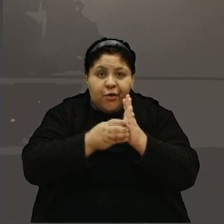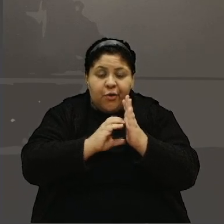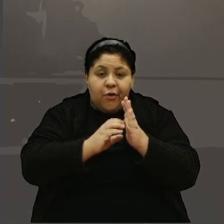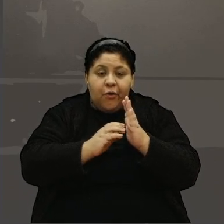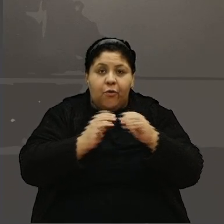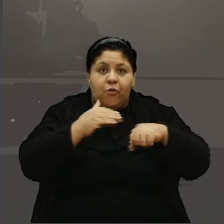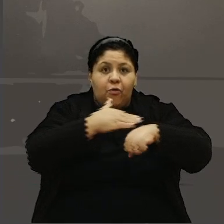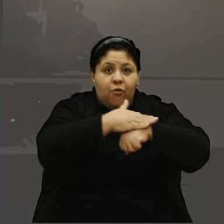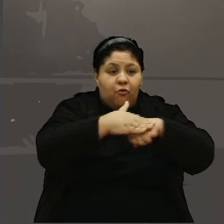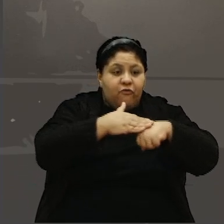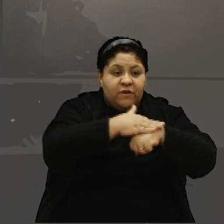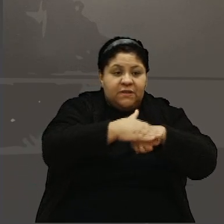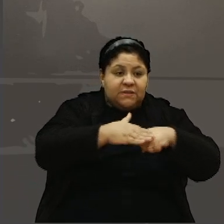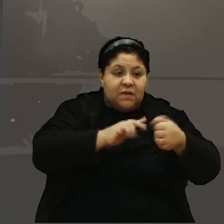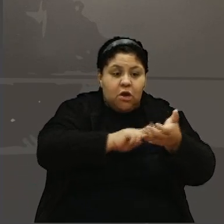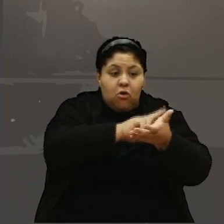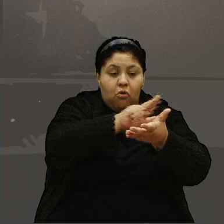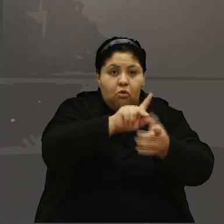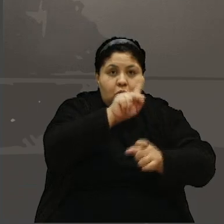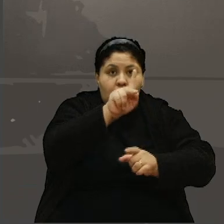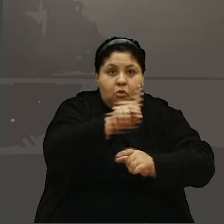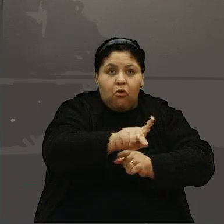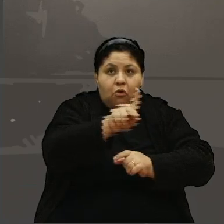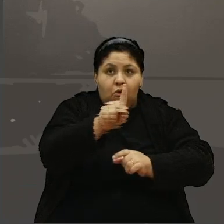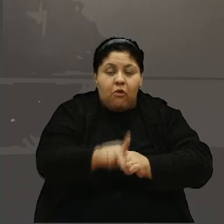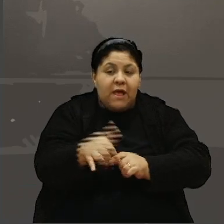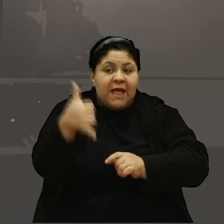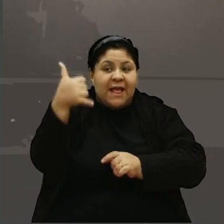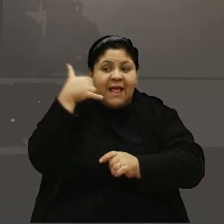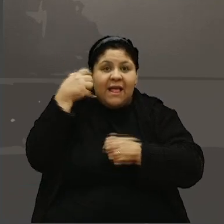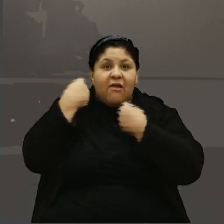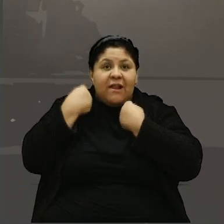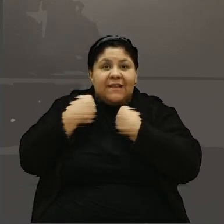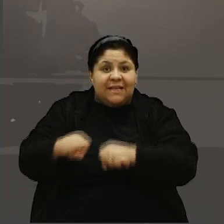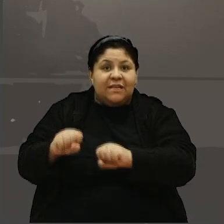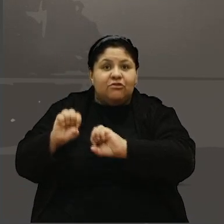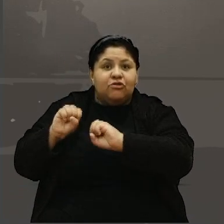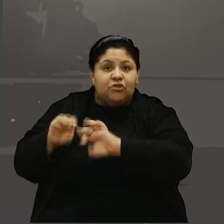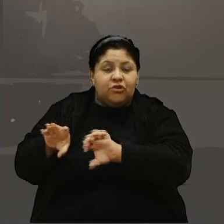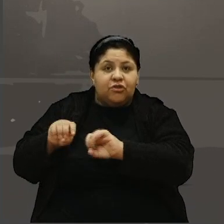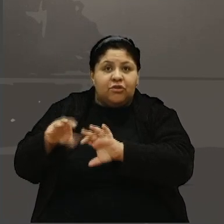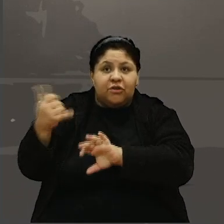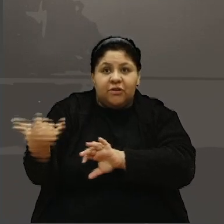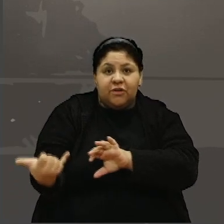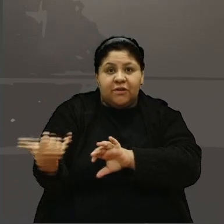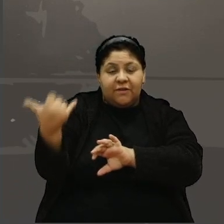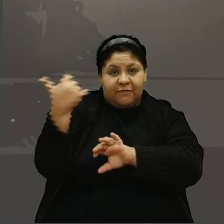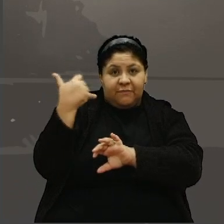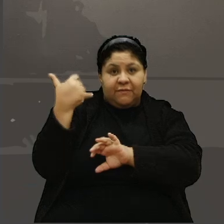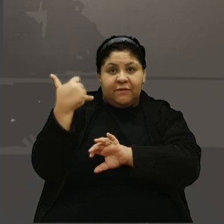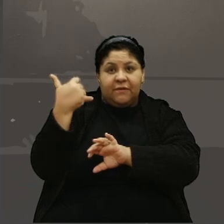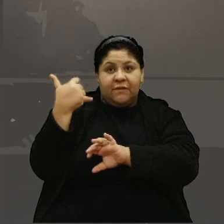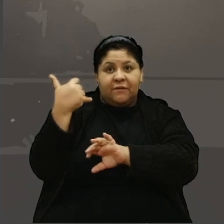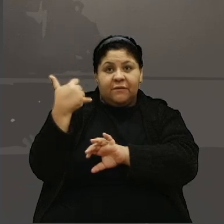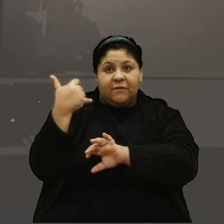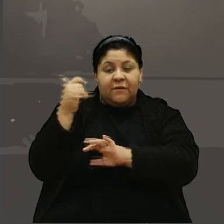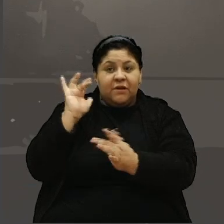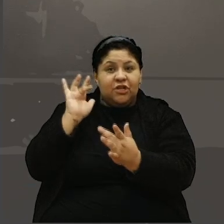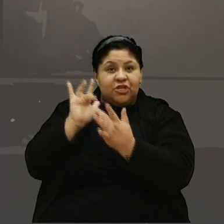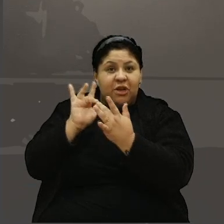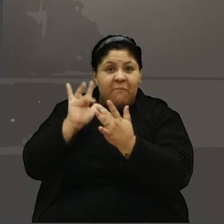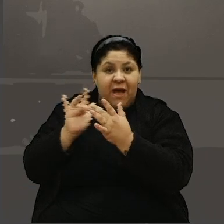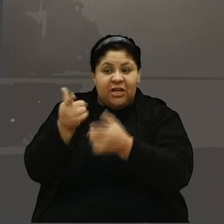com professores, ligamos para a Secretaria de Educação, que disse que era para entrar em contato com a administração